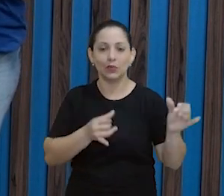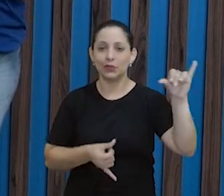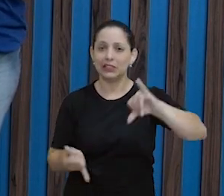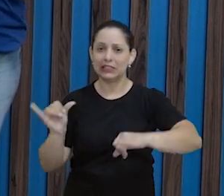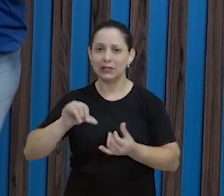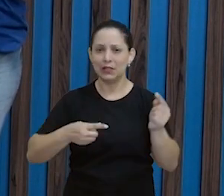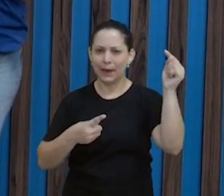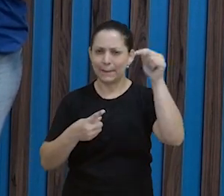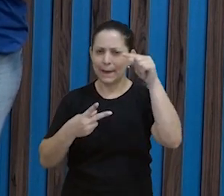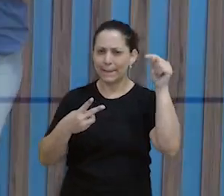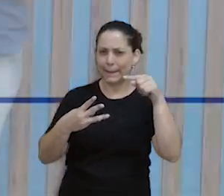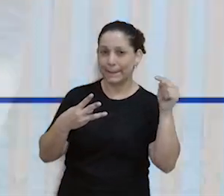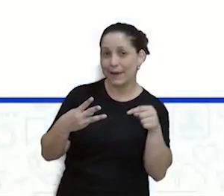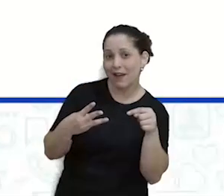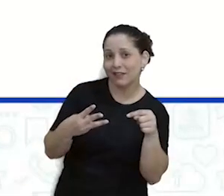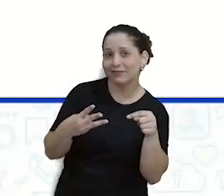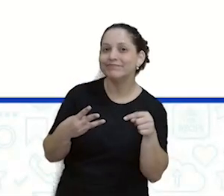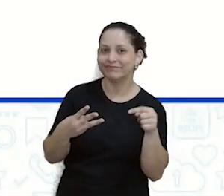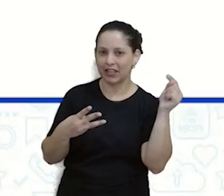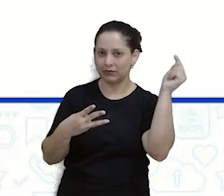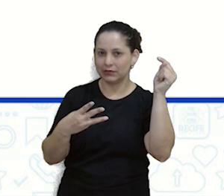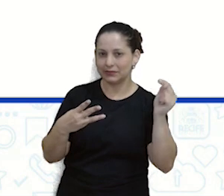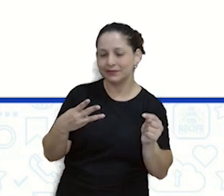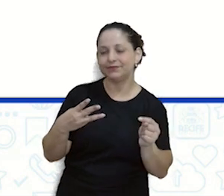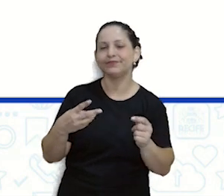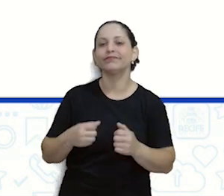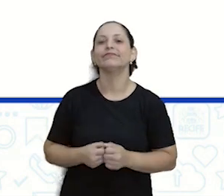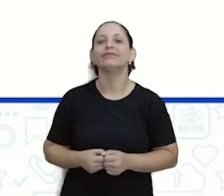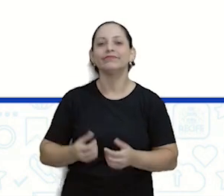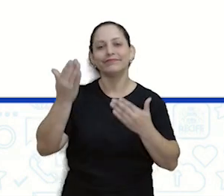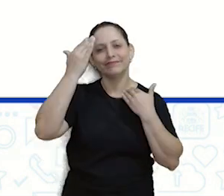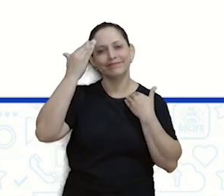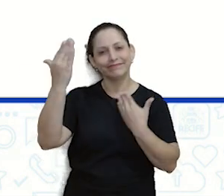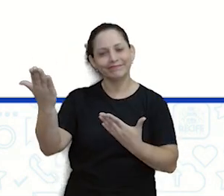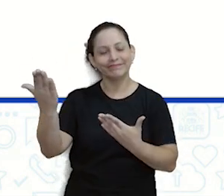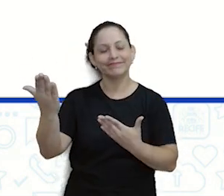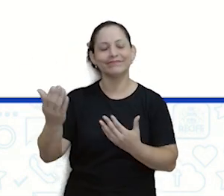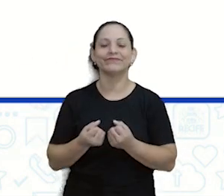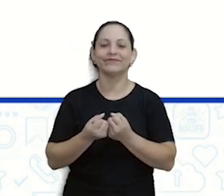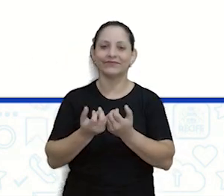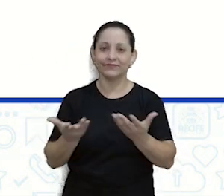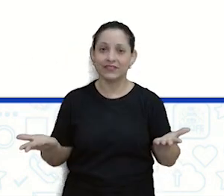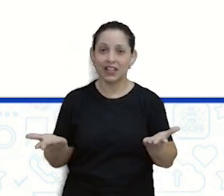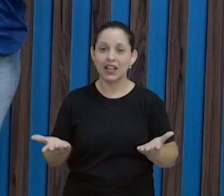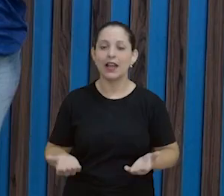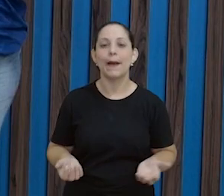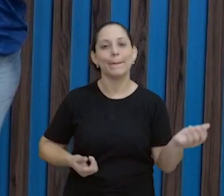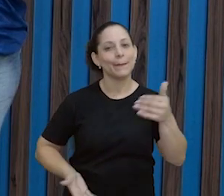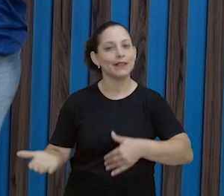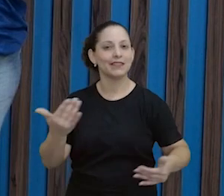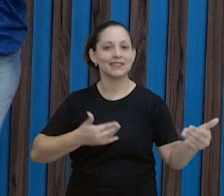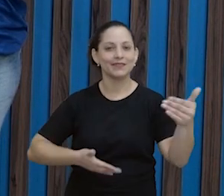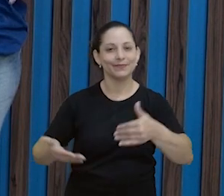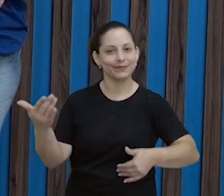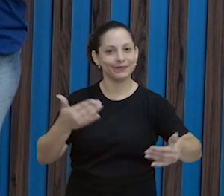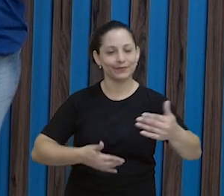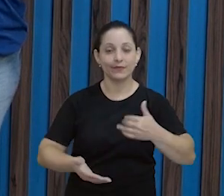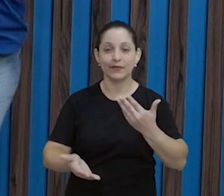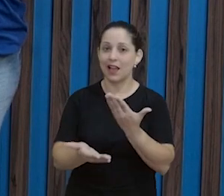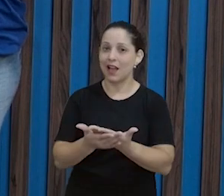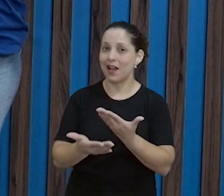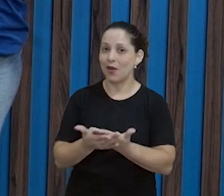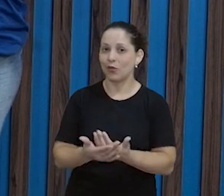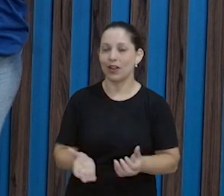ligações químicas, ligação iônica, covalente e metálica. Agradeço bastante a presença de vocês aí do outro lado, né?